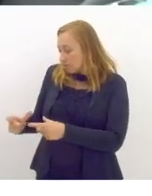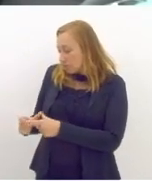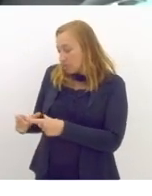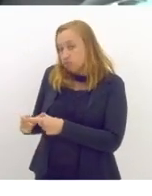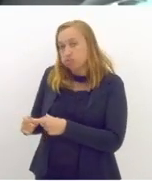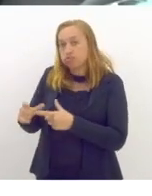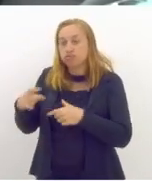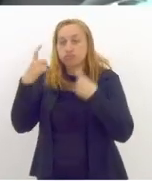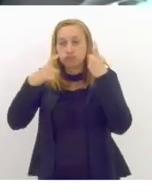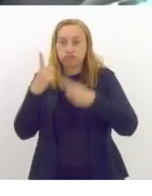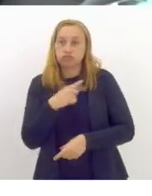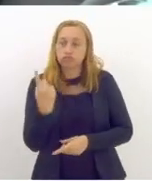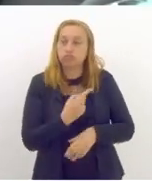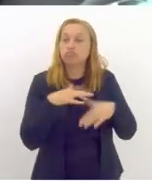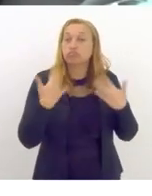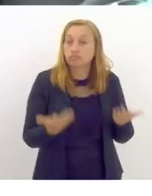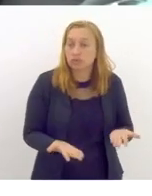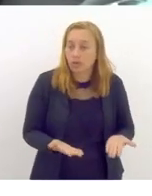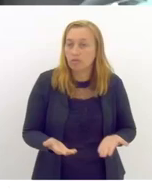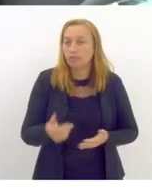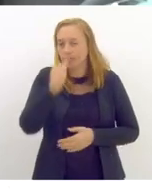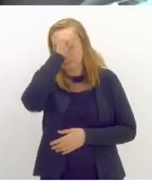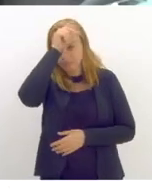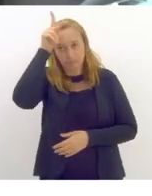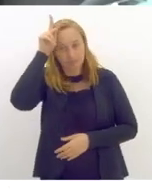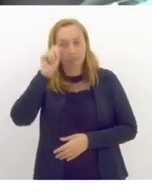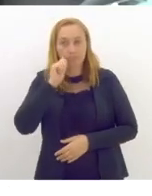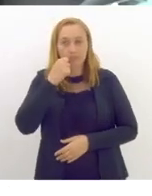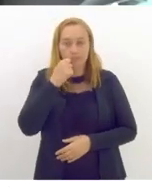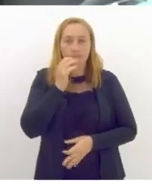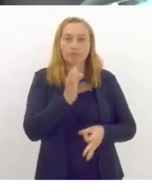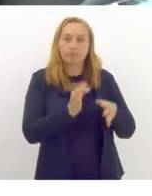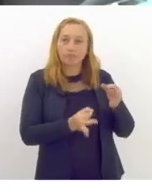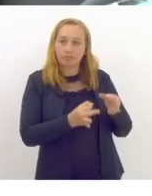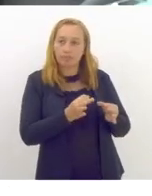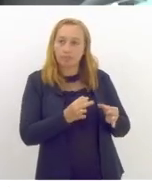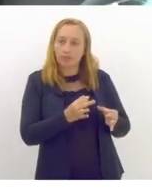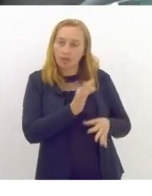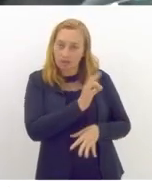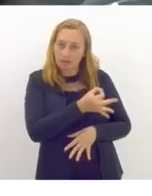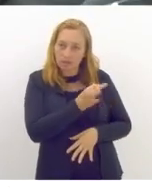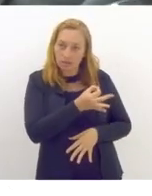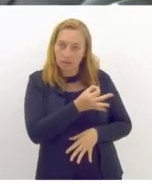então Prefeito Eduardo é justo o seu pleito